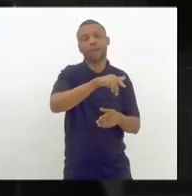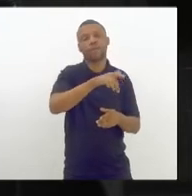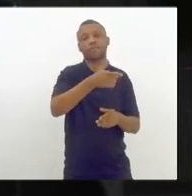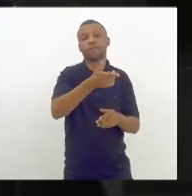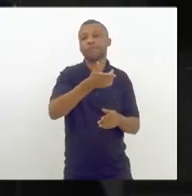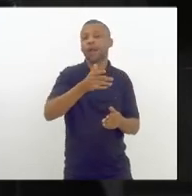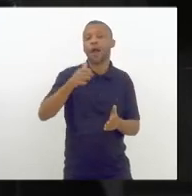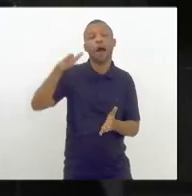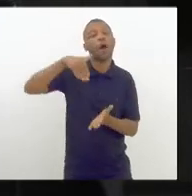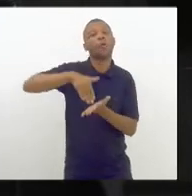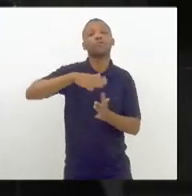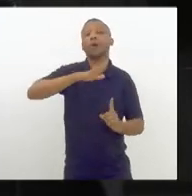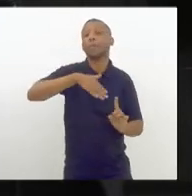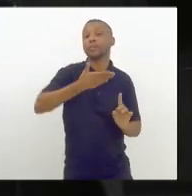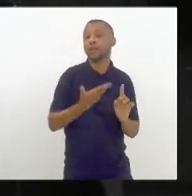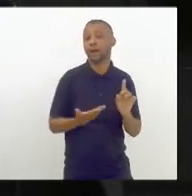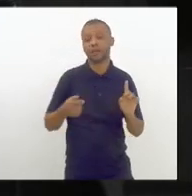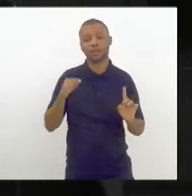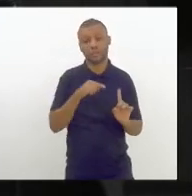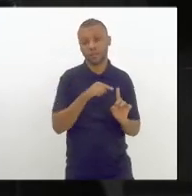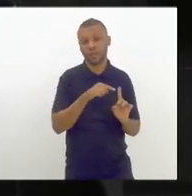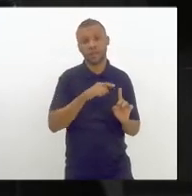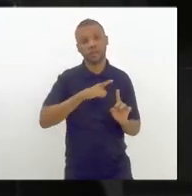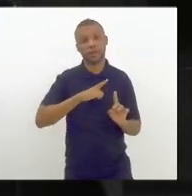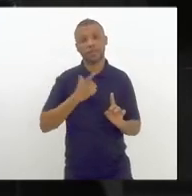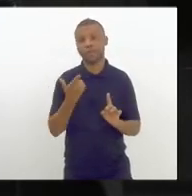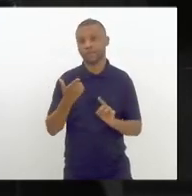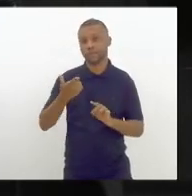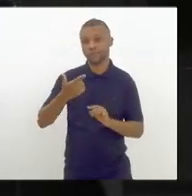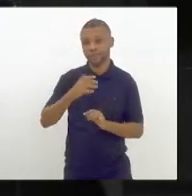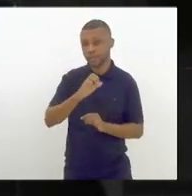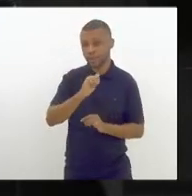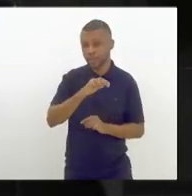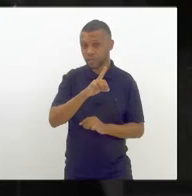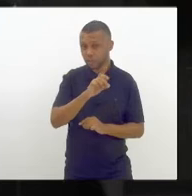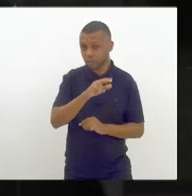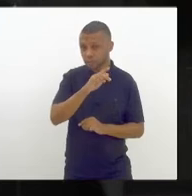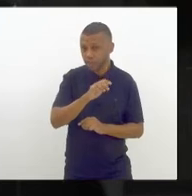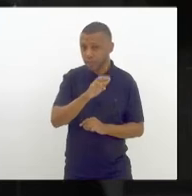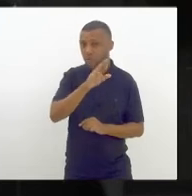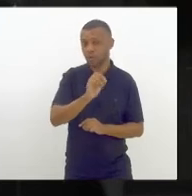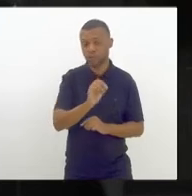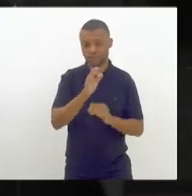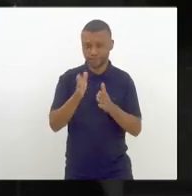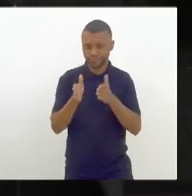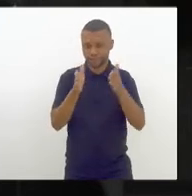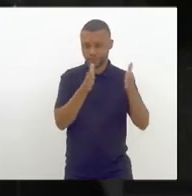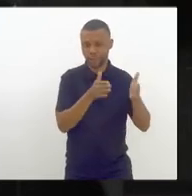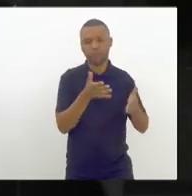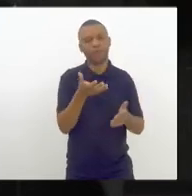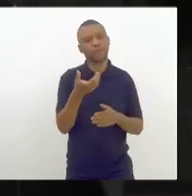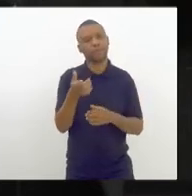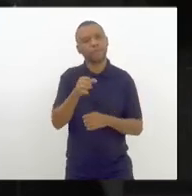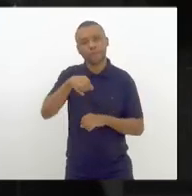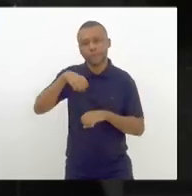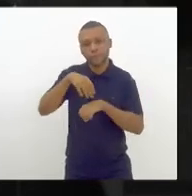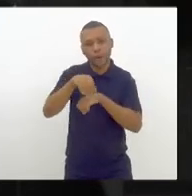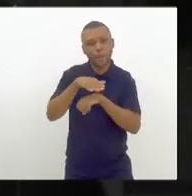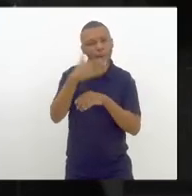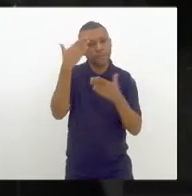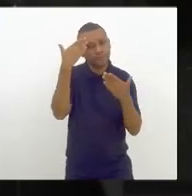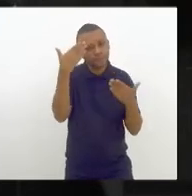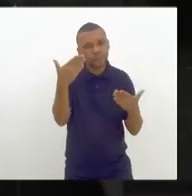homenagem que o tão recebeu através do candogueiro fica aqui o meu registro meu reconhecimento meu agradecimento